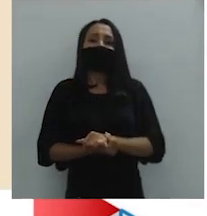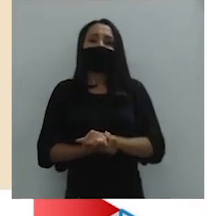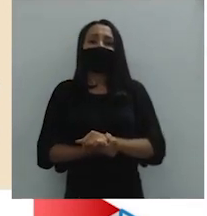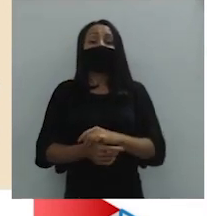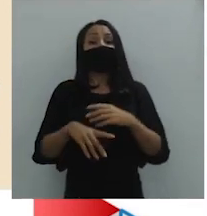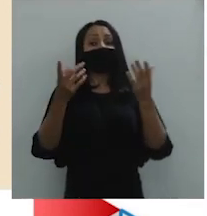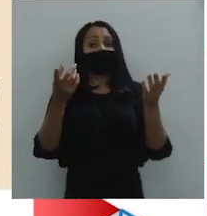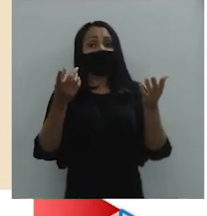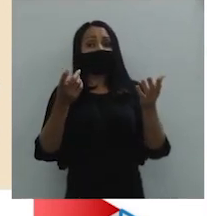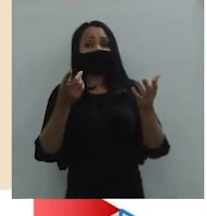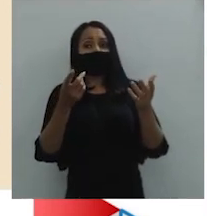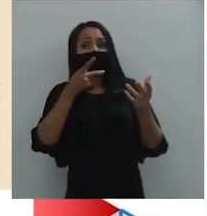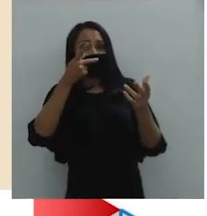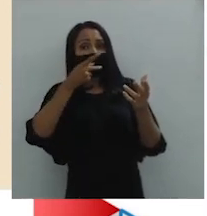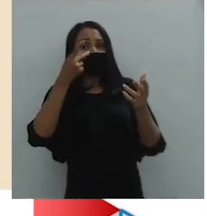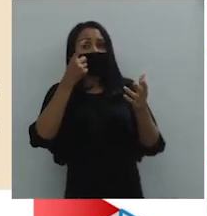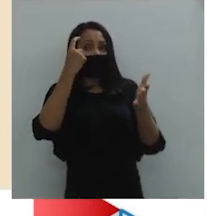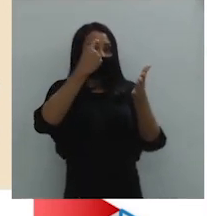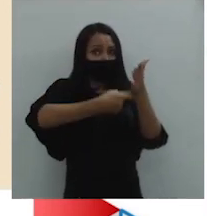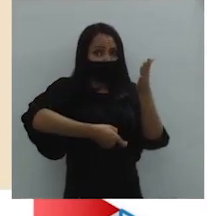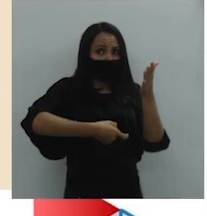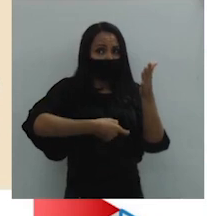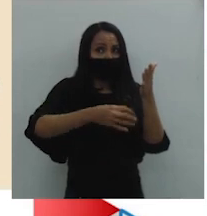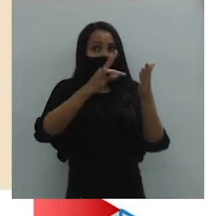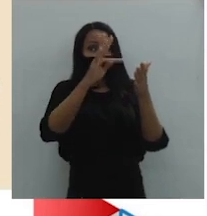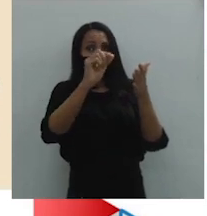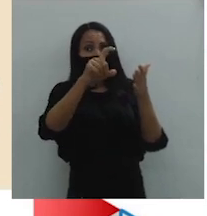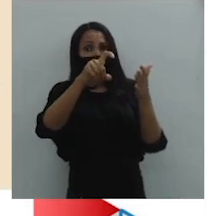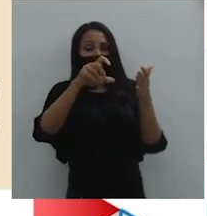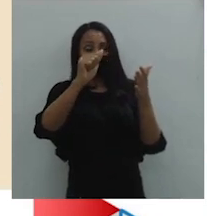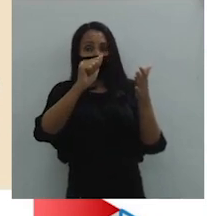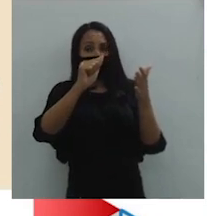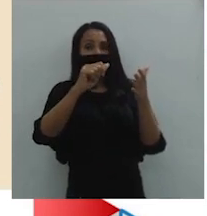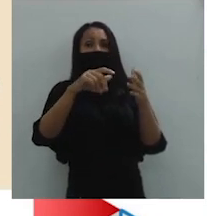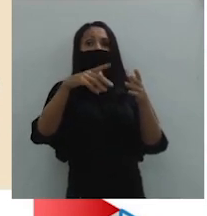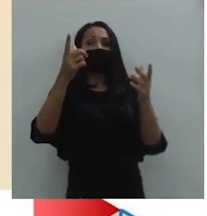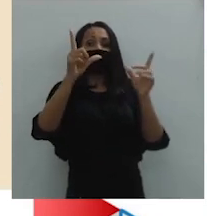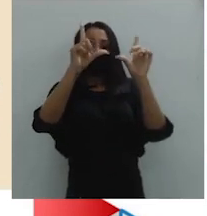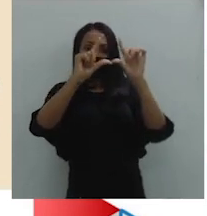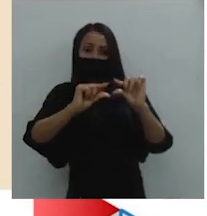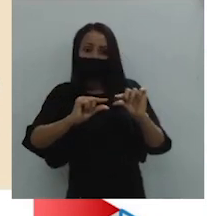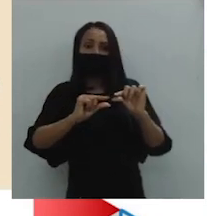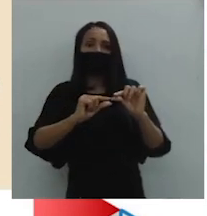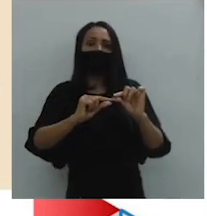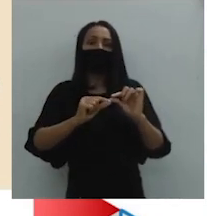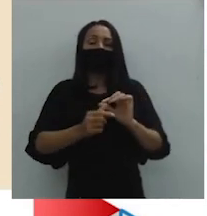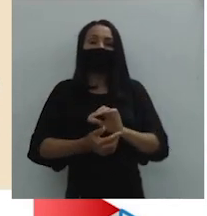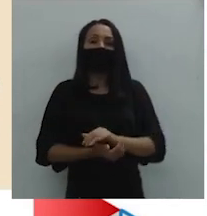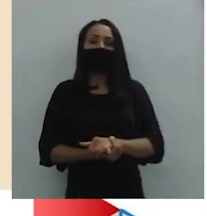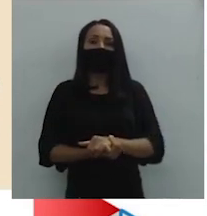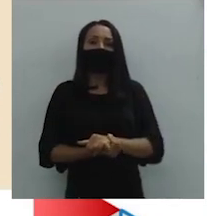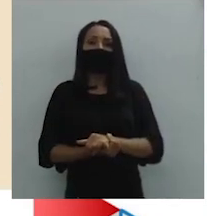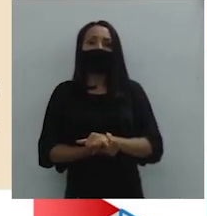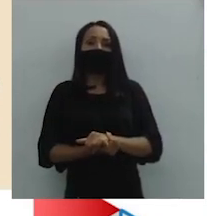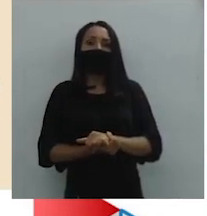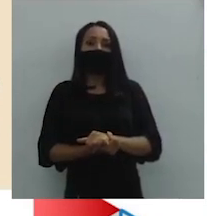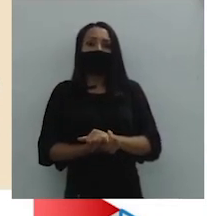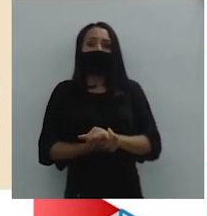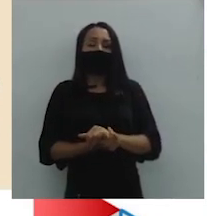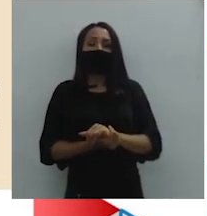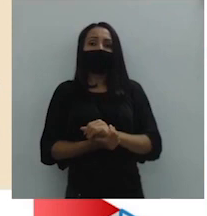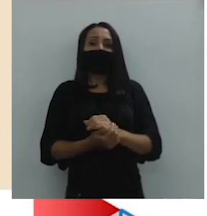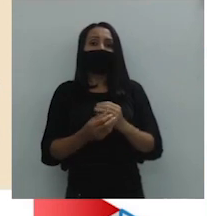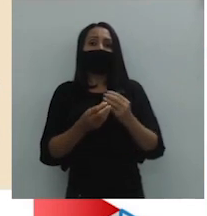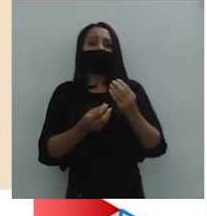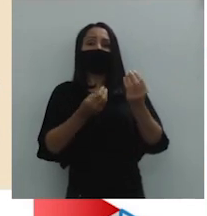da taxa de mortalidade, que era altíssima, mas que diminuiu. E o que foi quais foram esses